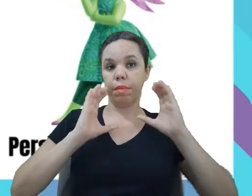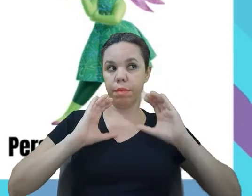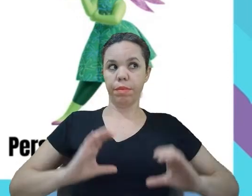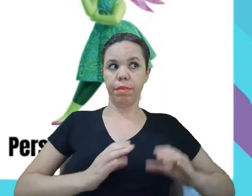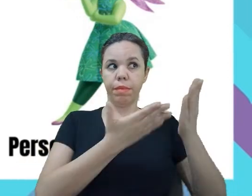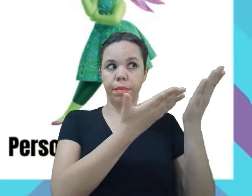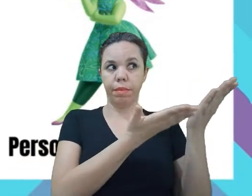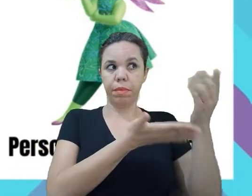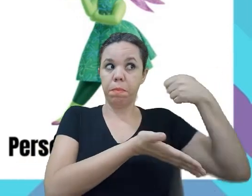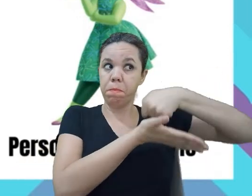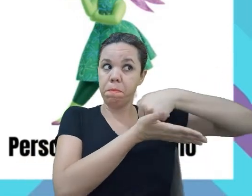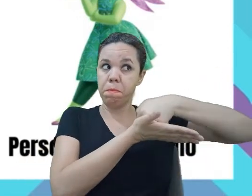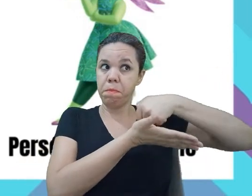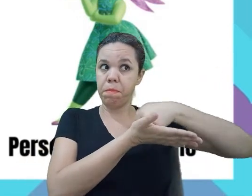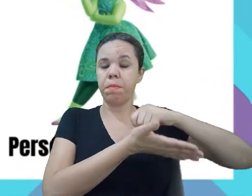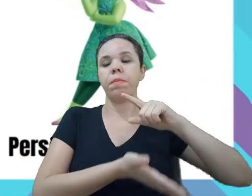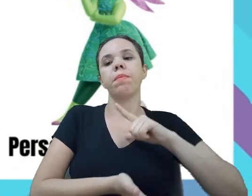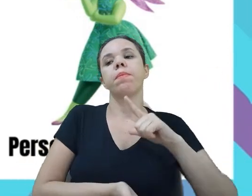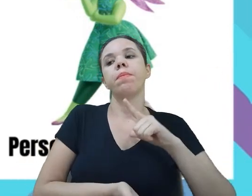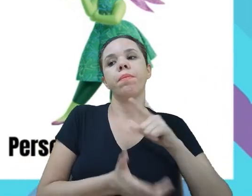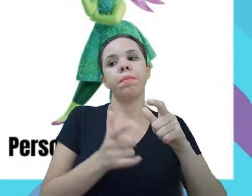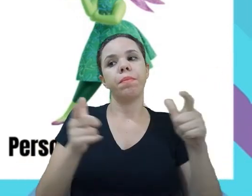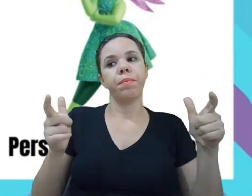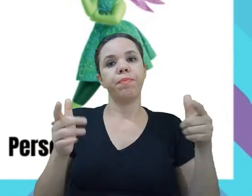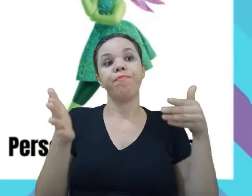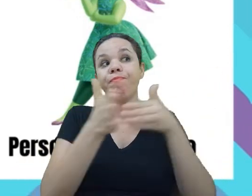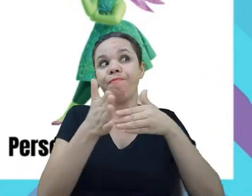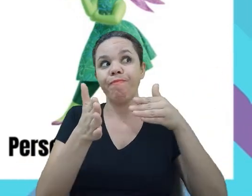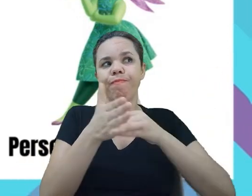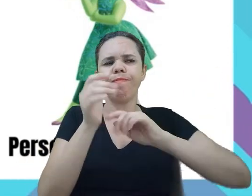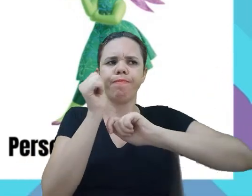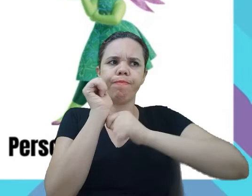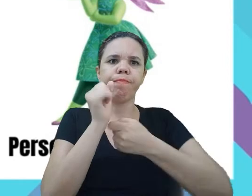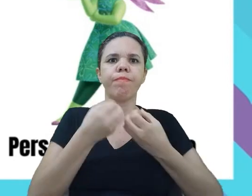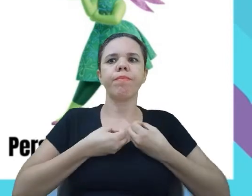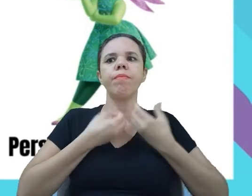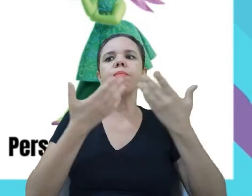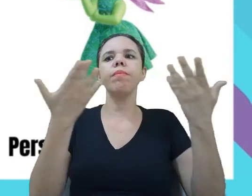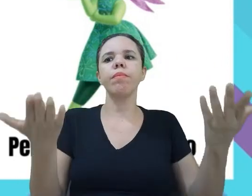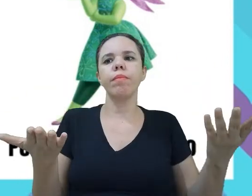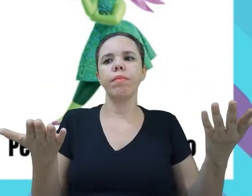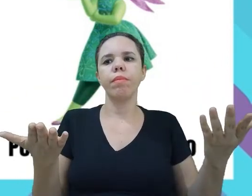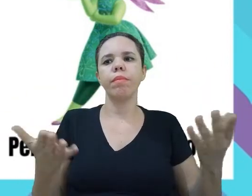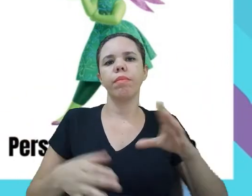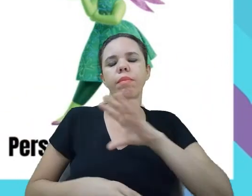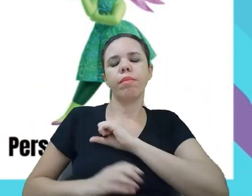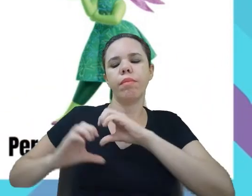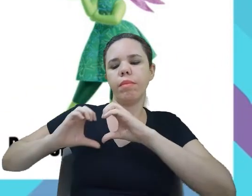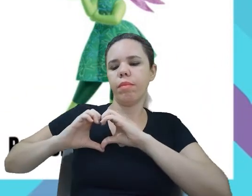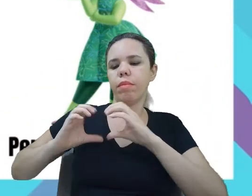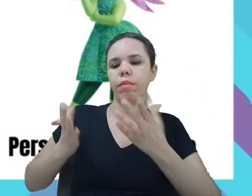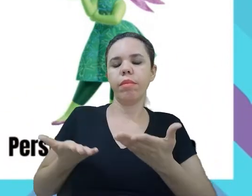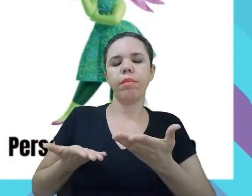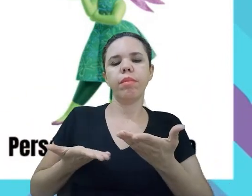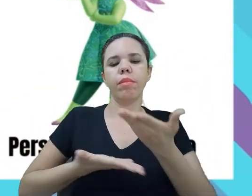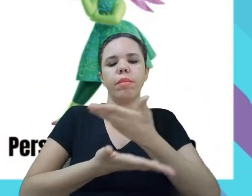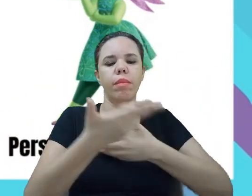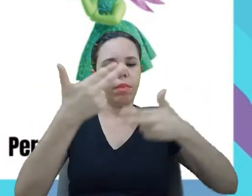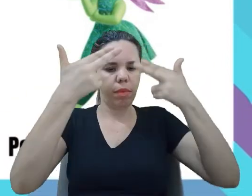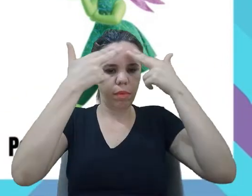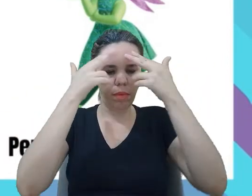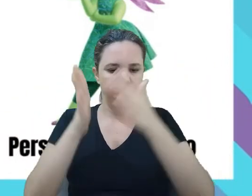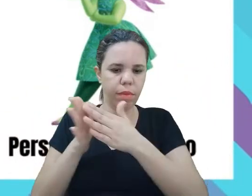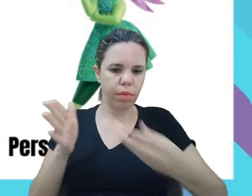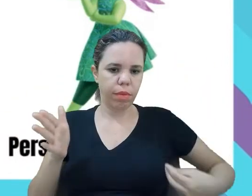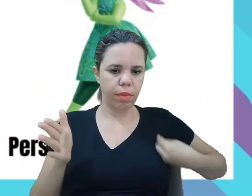seu meio ambiente, lidando bem com as exigências externas, mas à custa de certo desprezo aos próprios